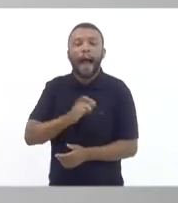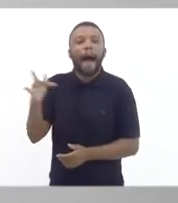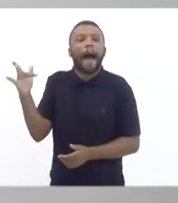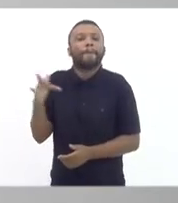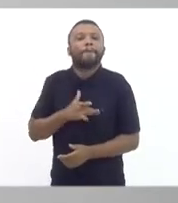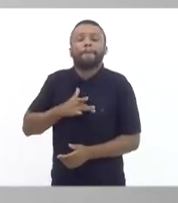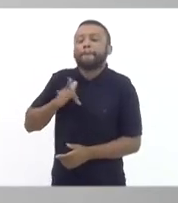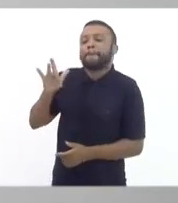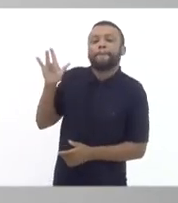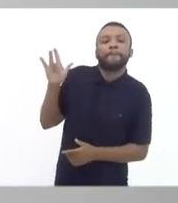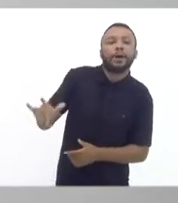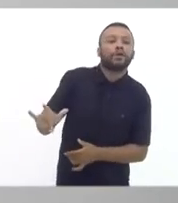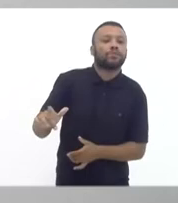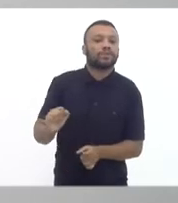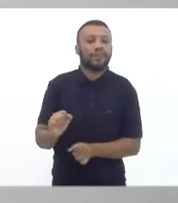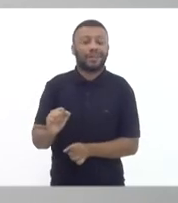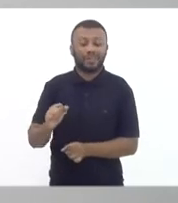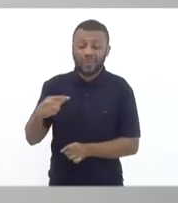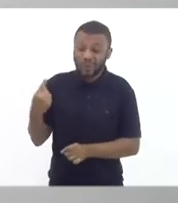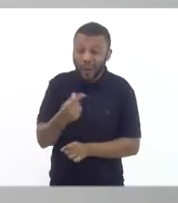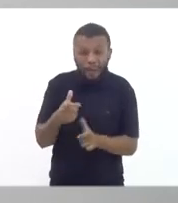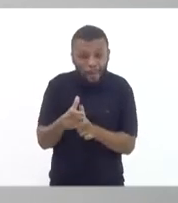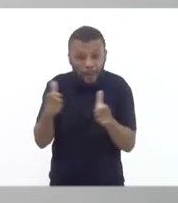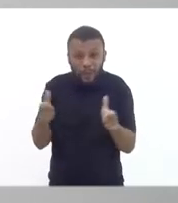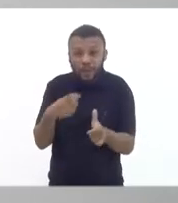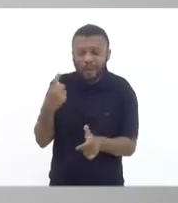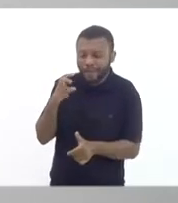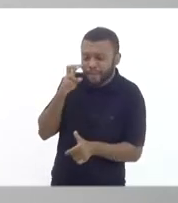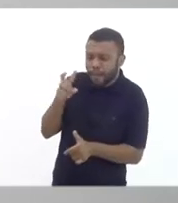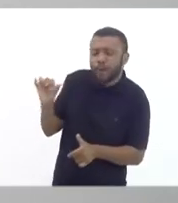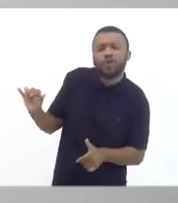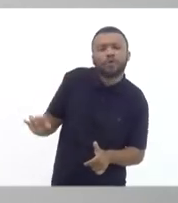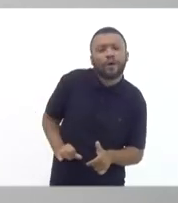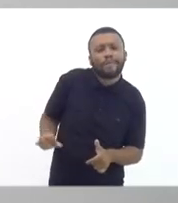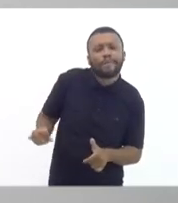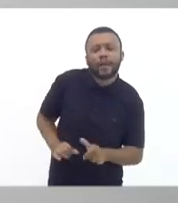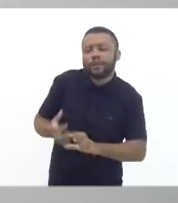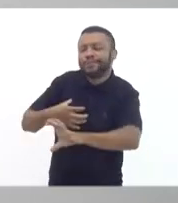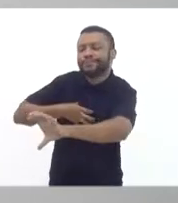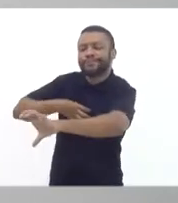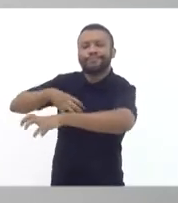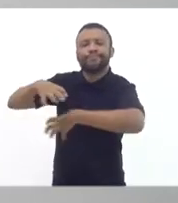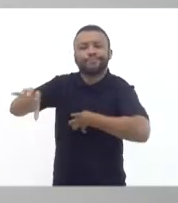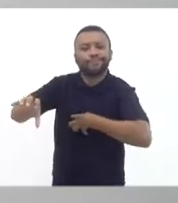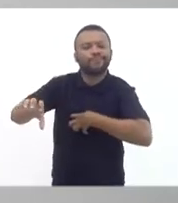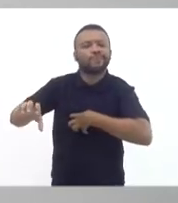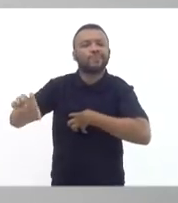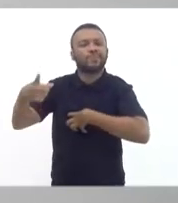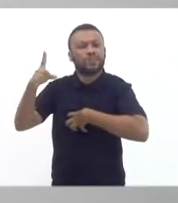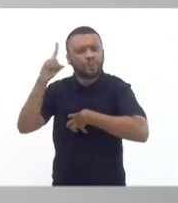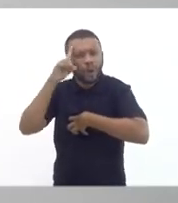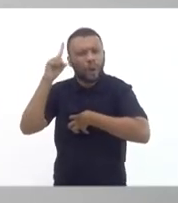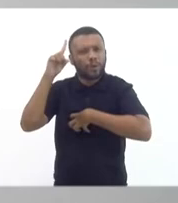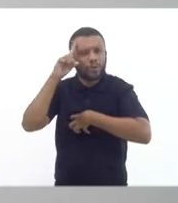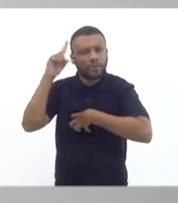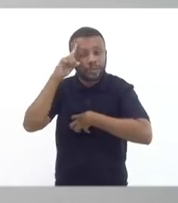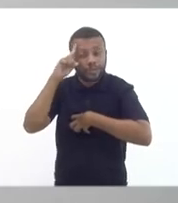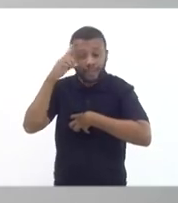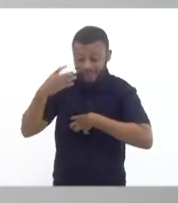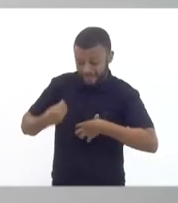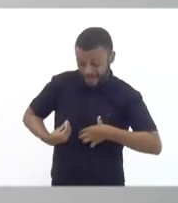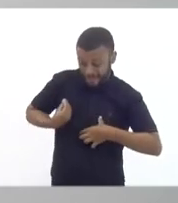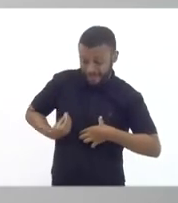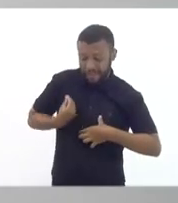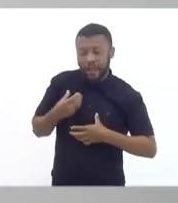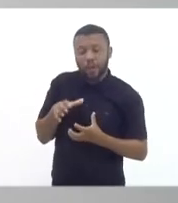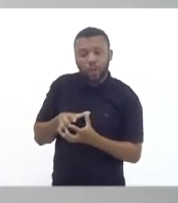os sérios, pelos animais. E nós vimos o sofrimento deles dia a dia. Eu não posso, eu não tenho mais vida, como quase todos os